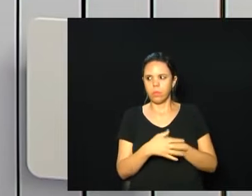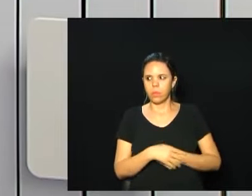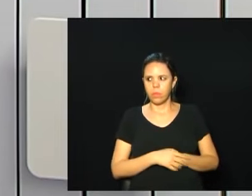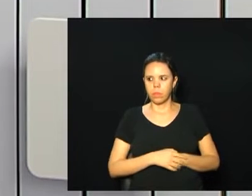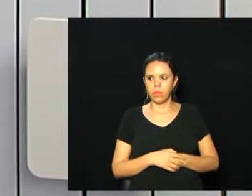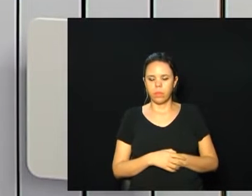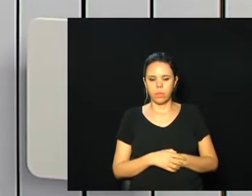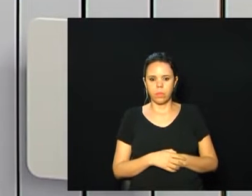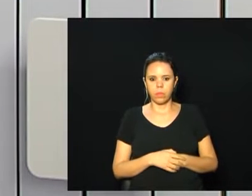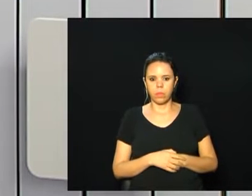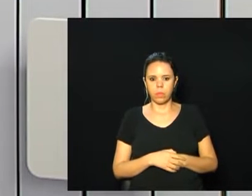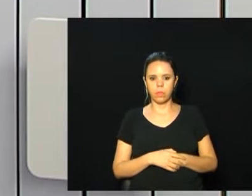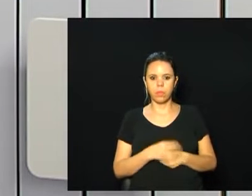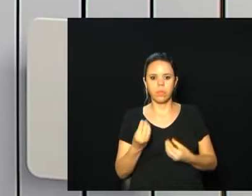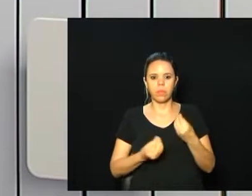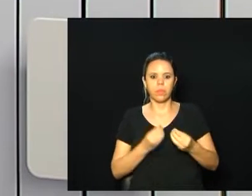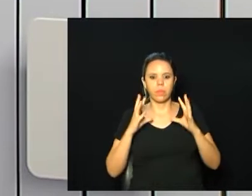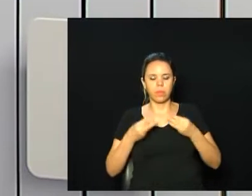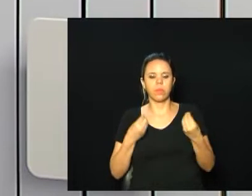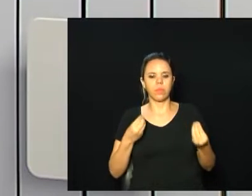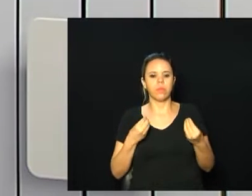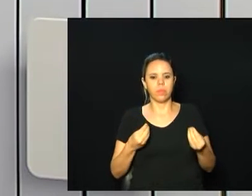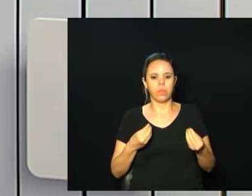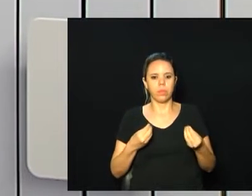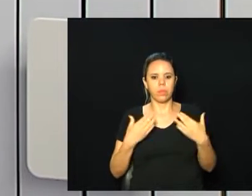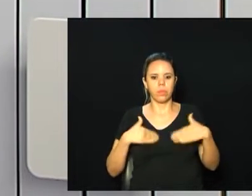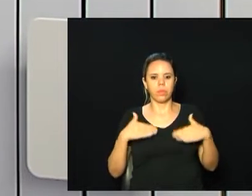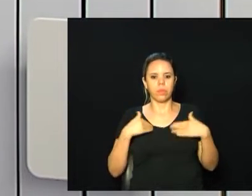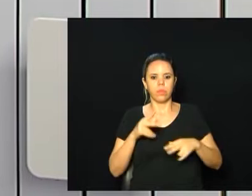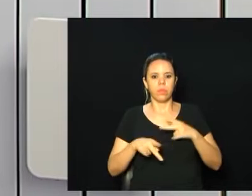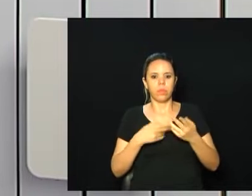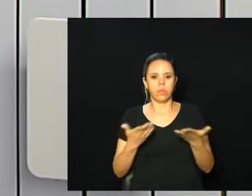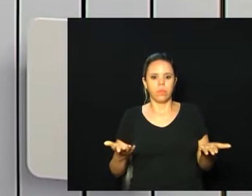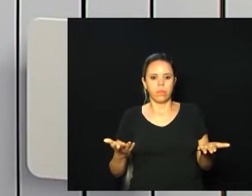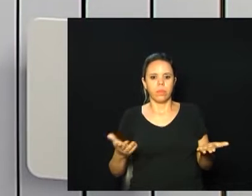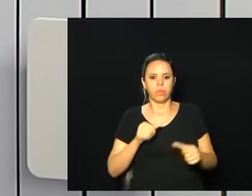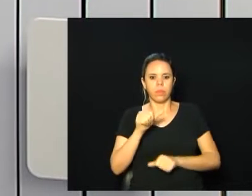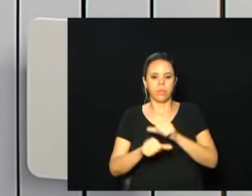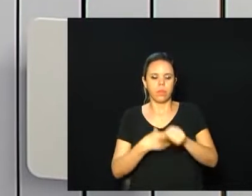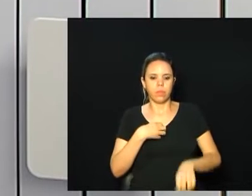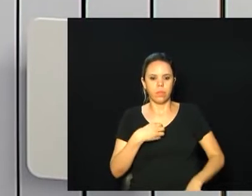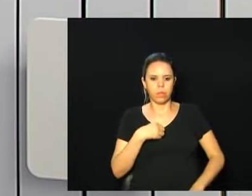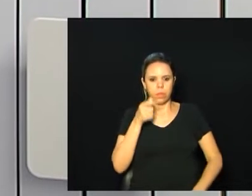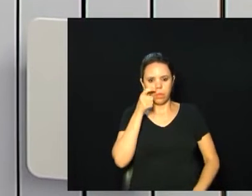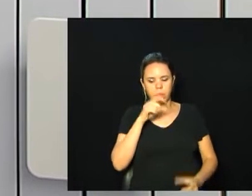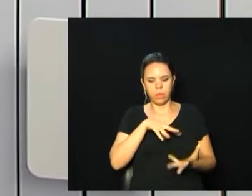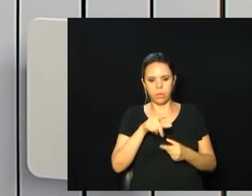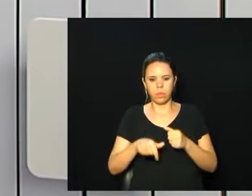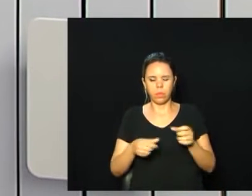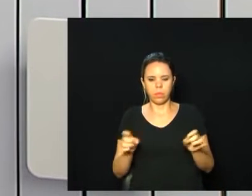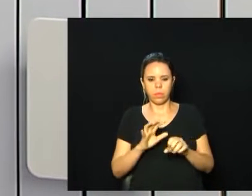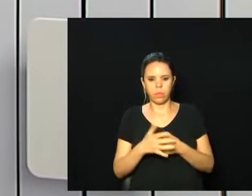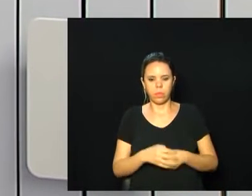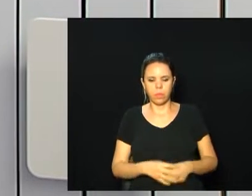coronavírus. Mas como manter esta higiene? Como tranquilizar o público que mudou a forma de ver o mundo após a